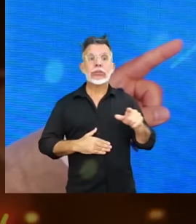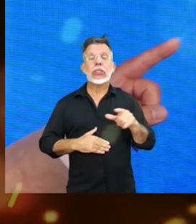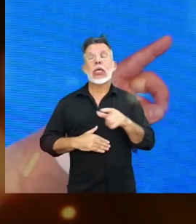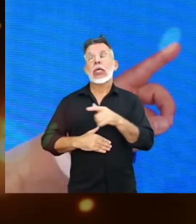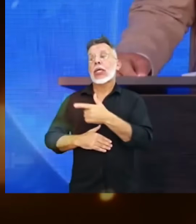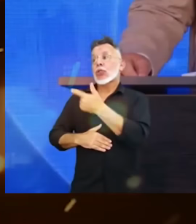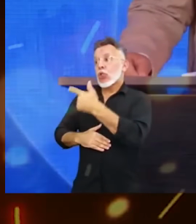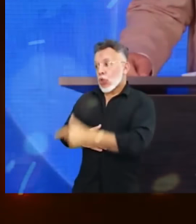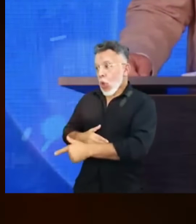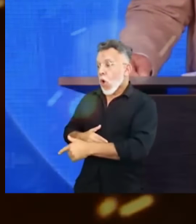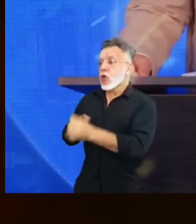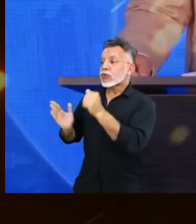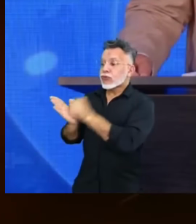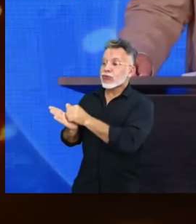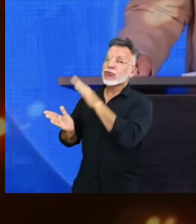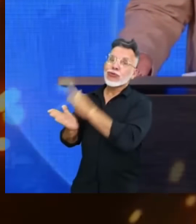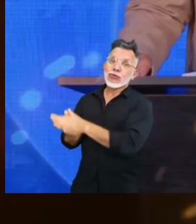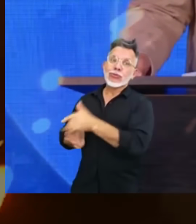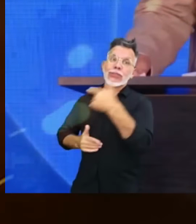advertido pela segunda